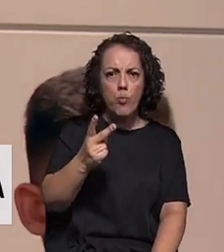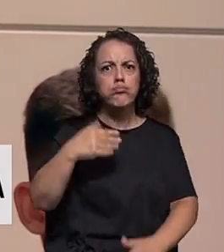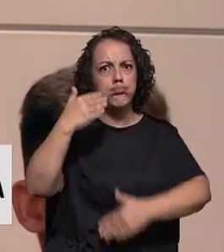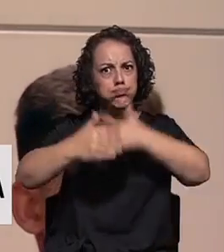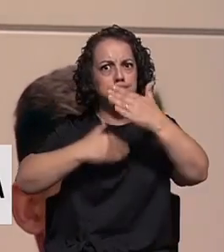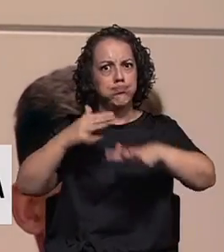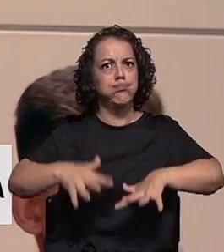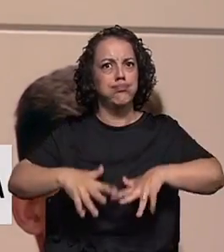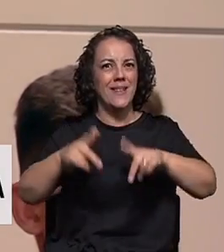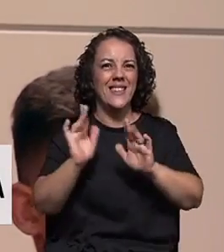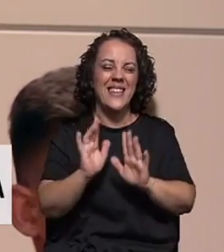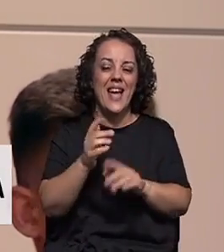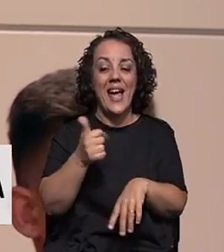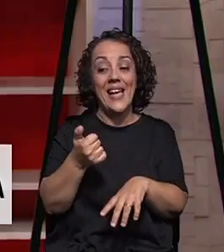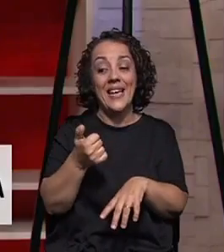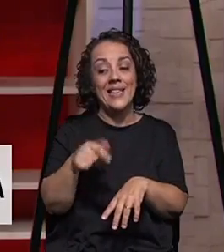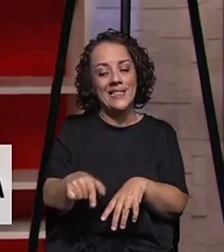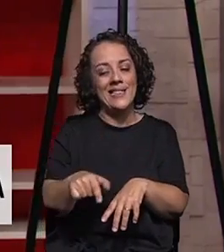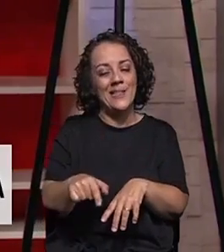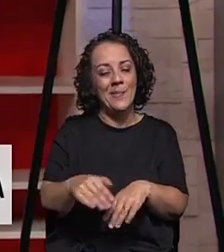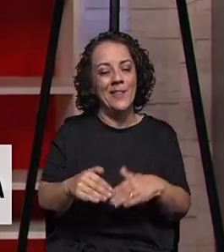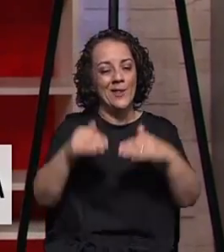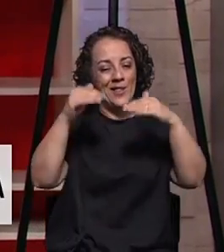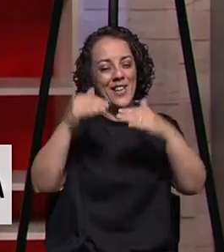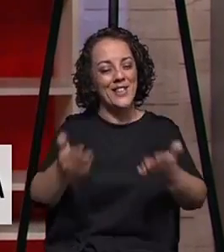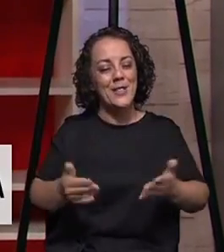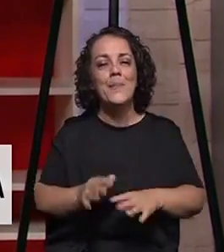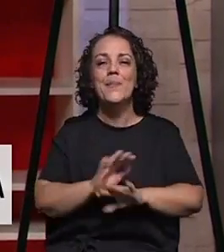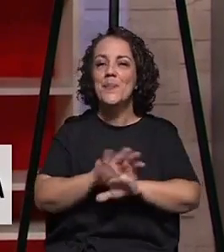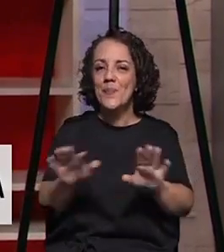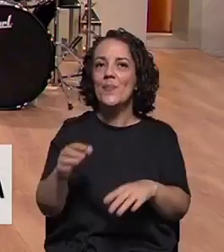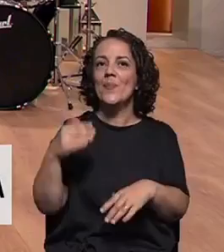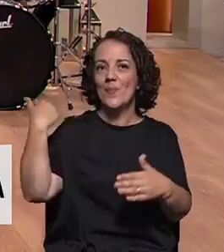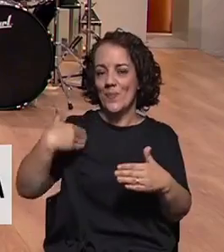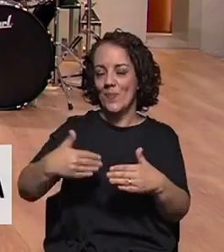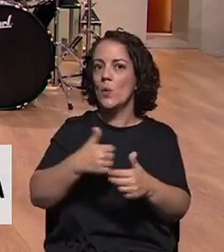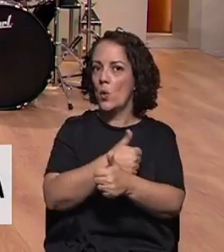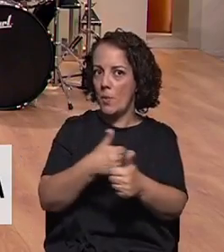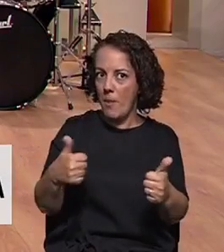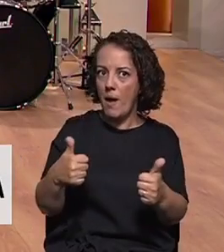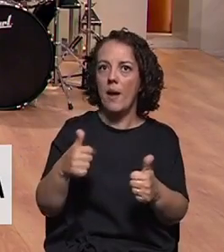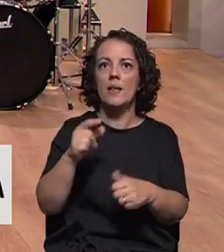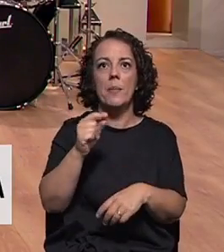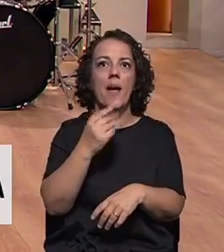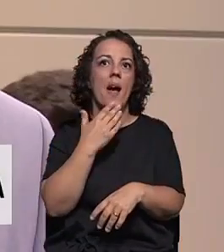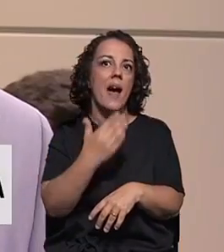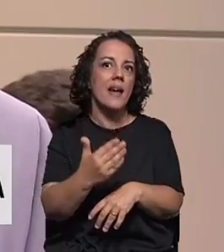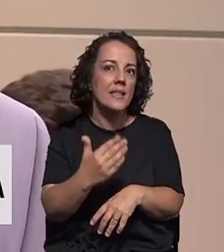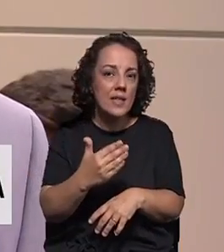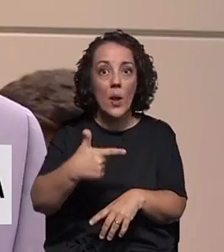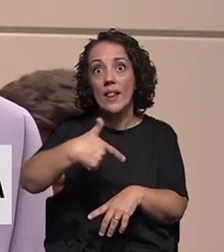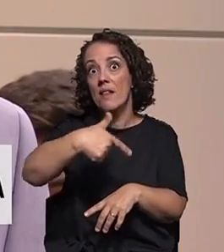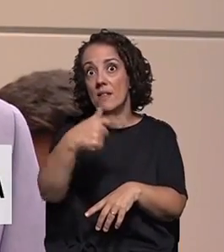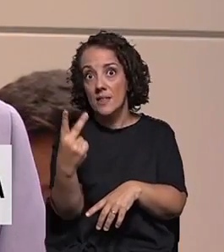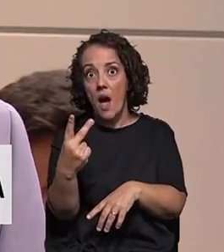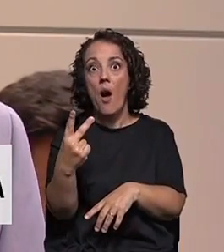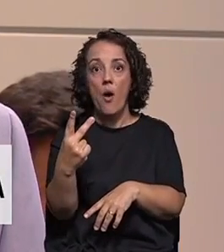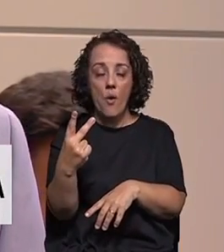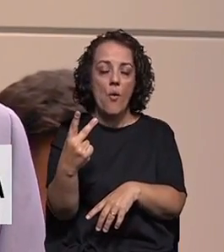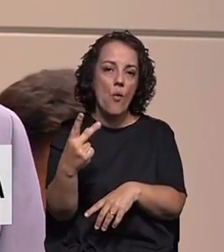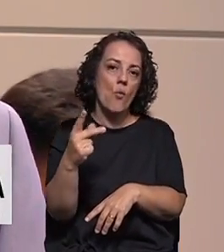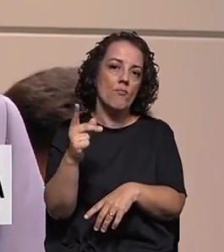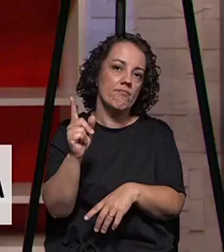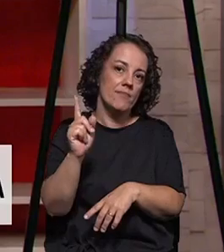grande. É das sapatilhas. Exato. tem corrido muito bem, agradecer às produções de televisões também, que têm apostado também